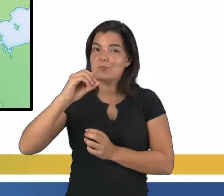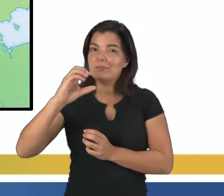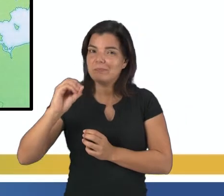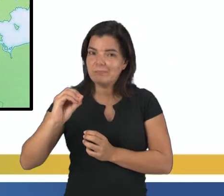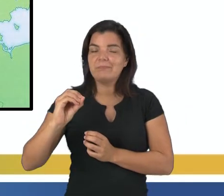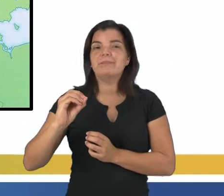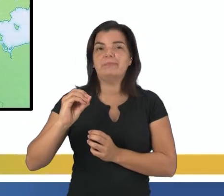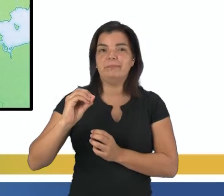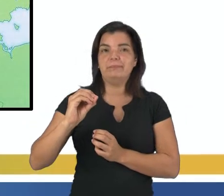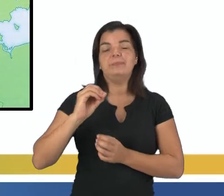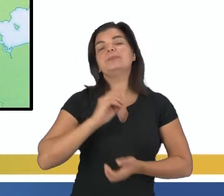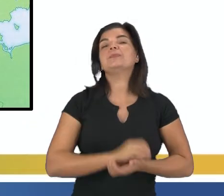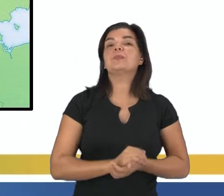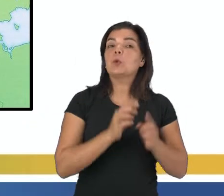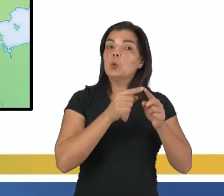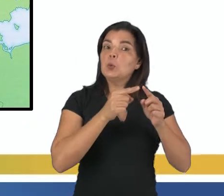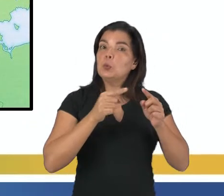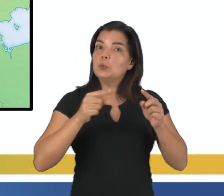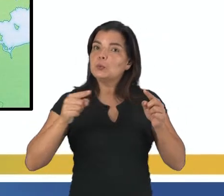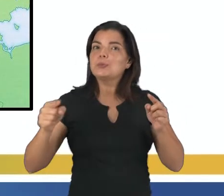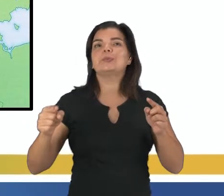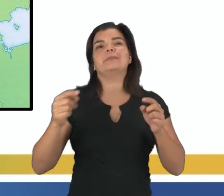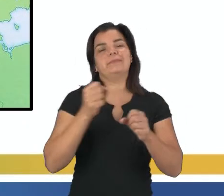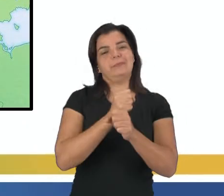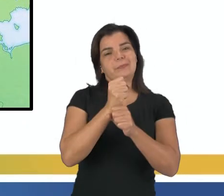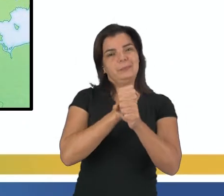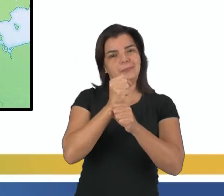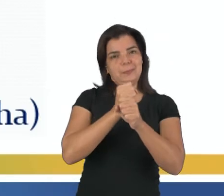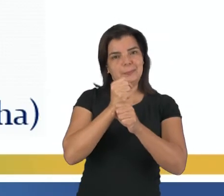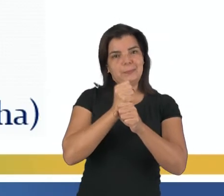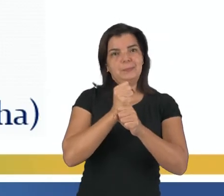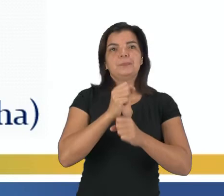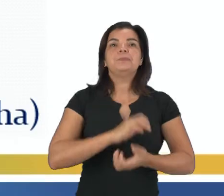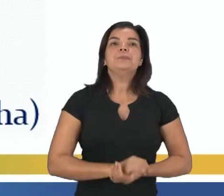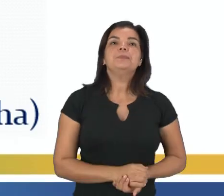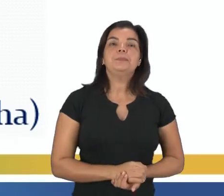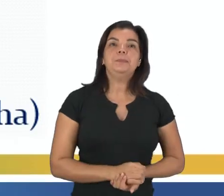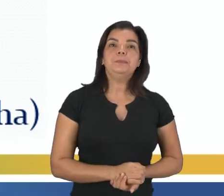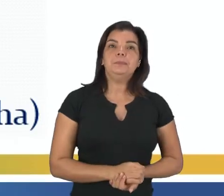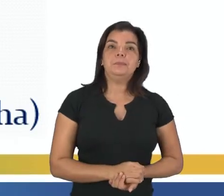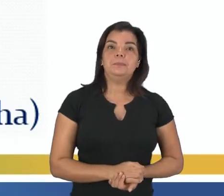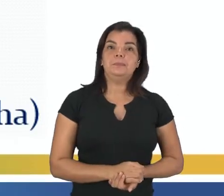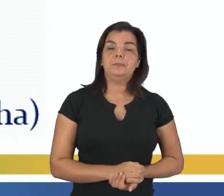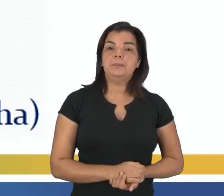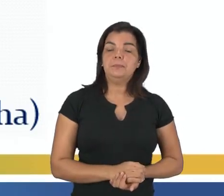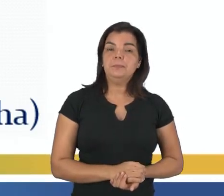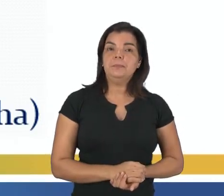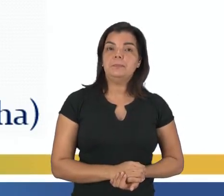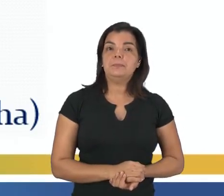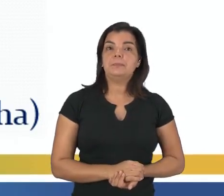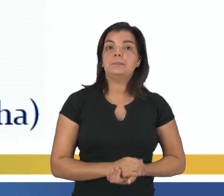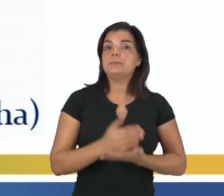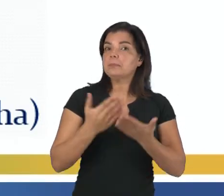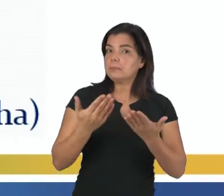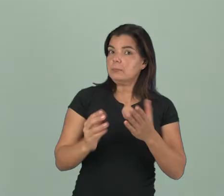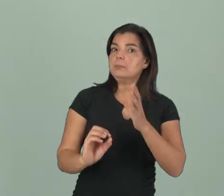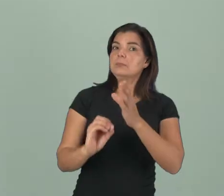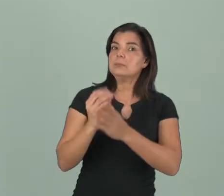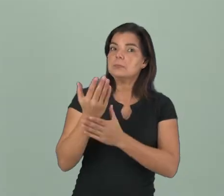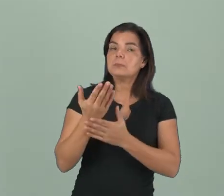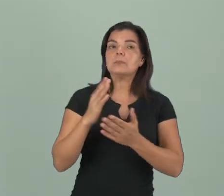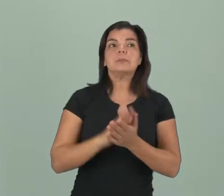450 mil e cem então foi muitos anos muitos anos E então aconteceu da noite para o dia OK mas